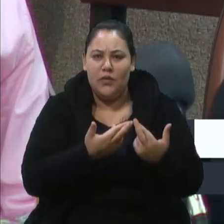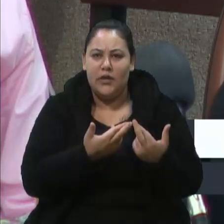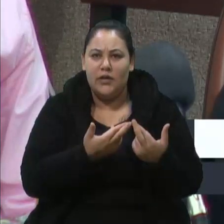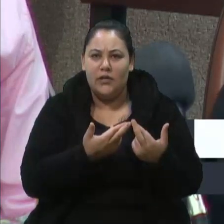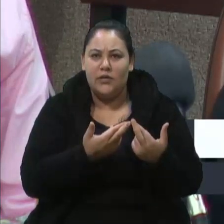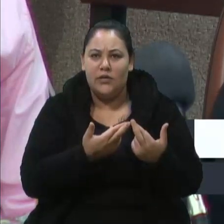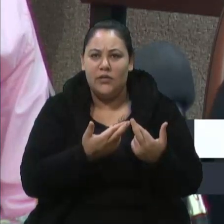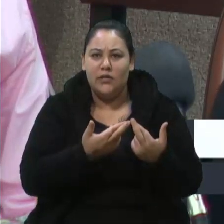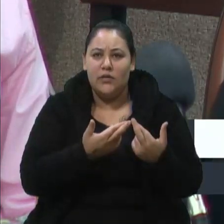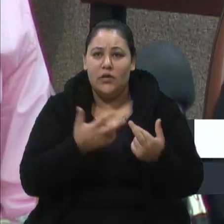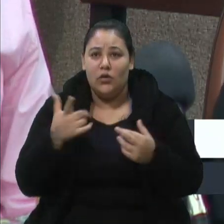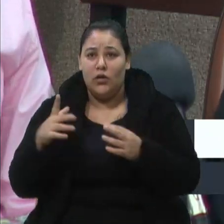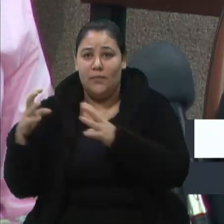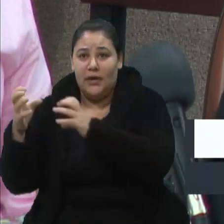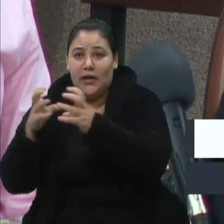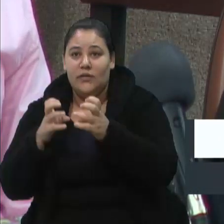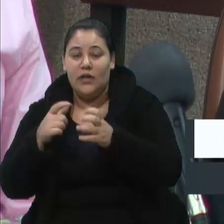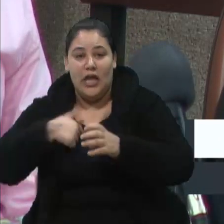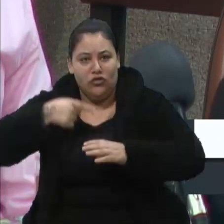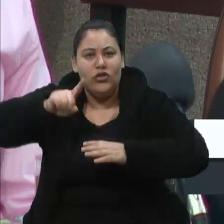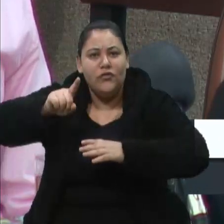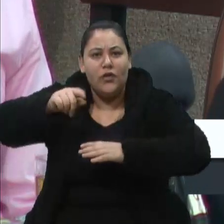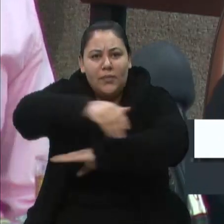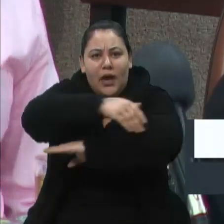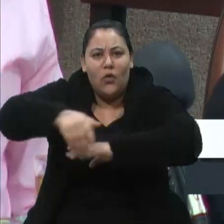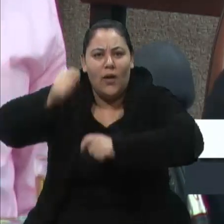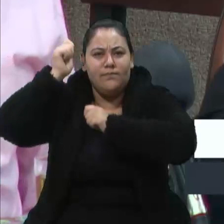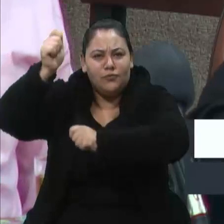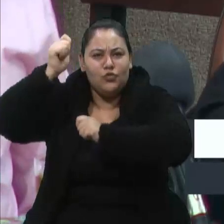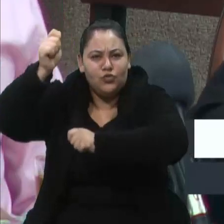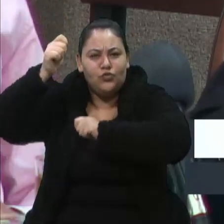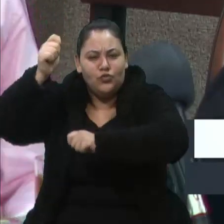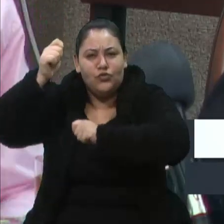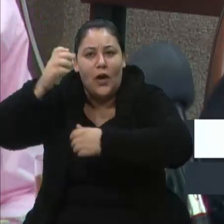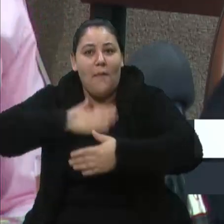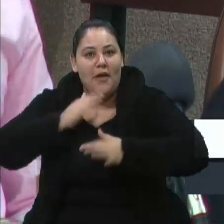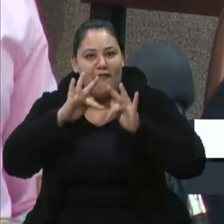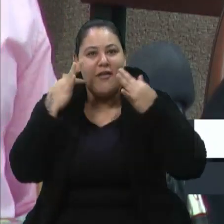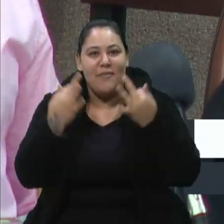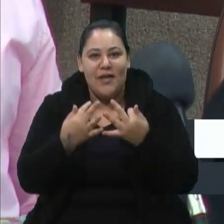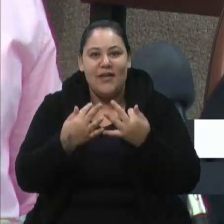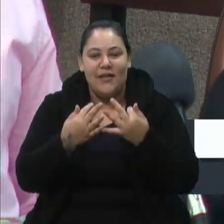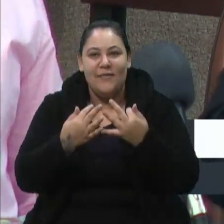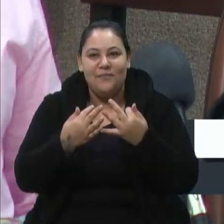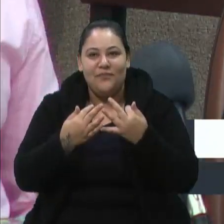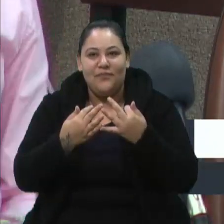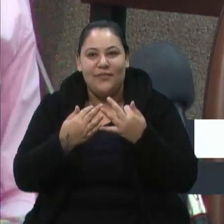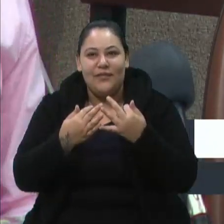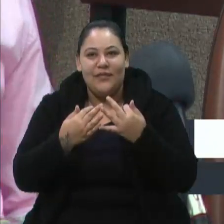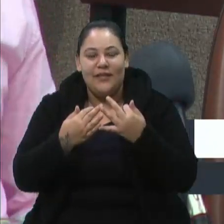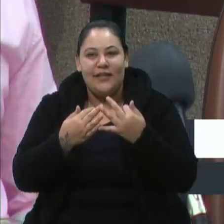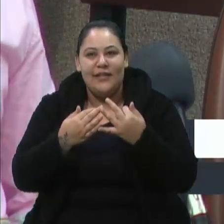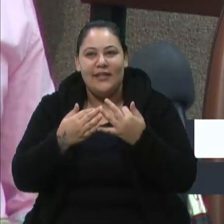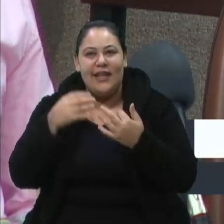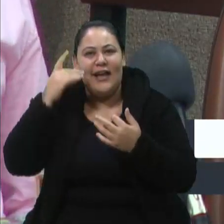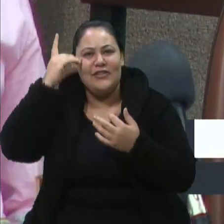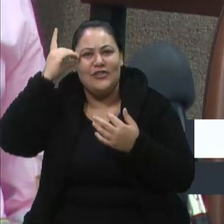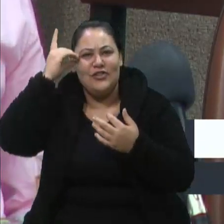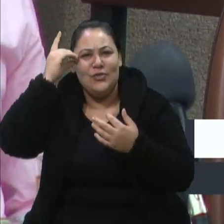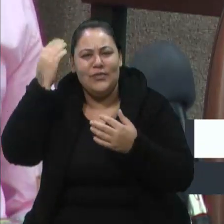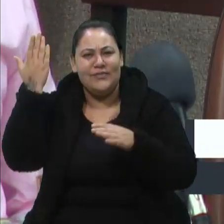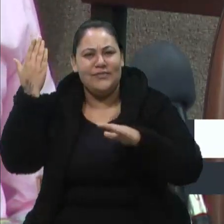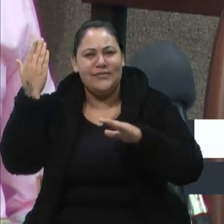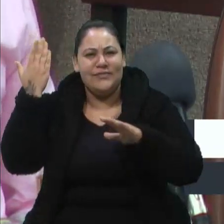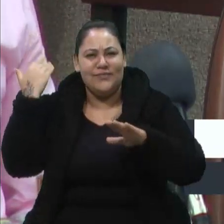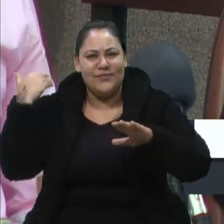ruas com a minha família para derrubar a Dilma. E eu lembro da Sinimbu, da igreja de São Peregrino, a igreja da Matriz Catedral,